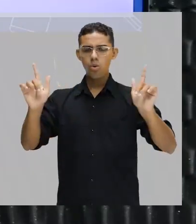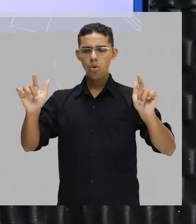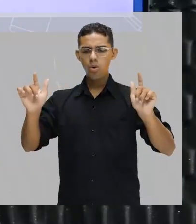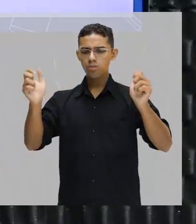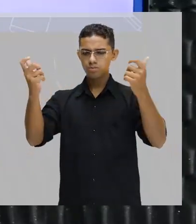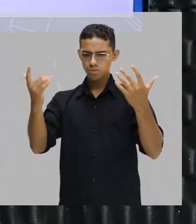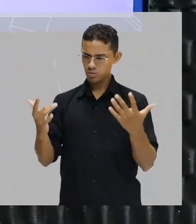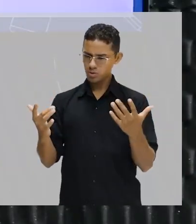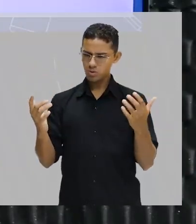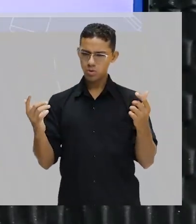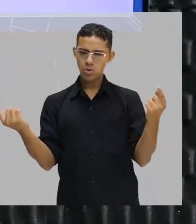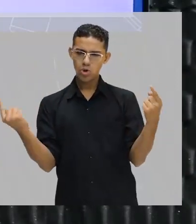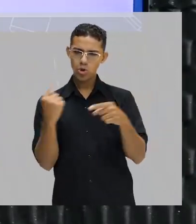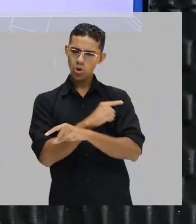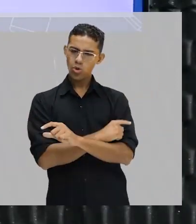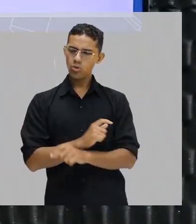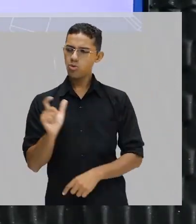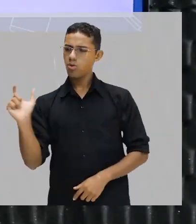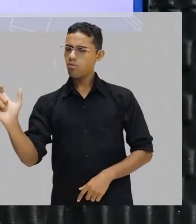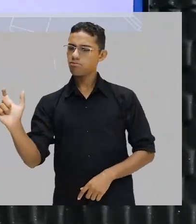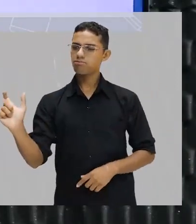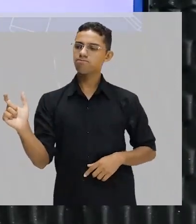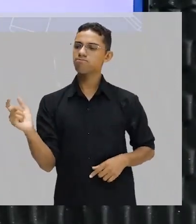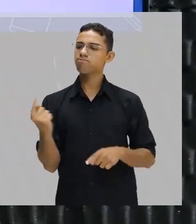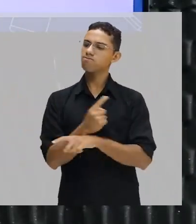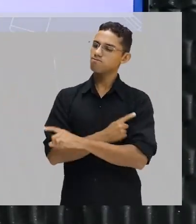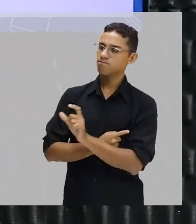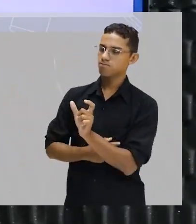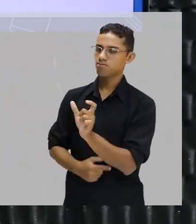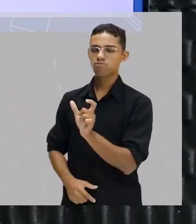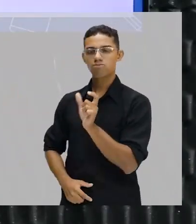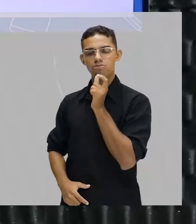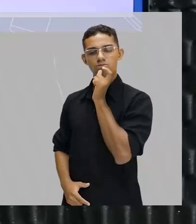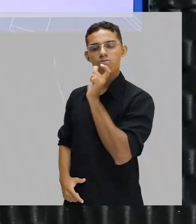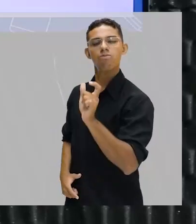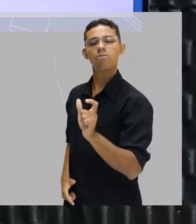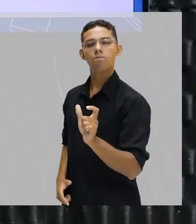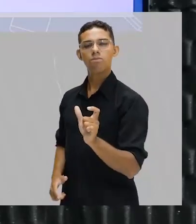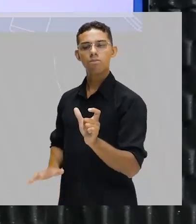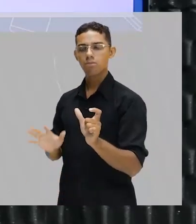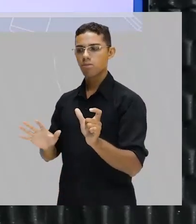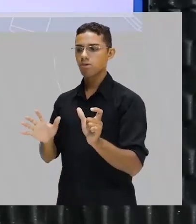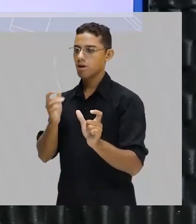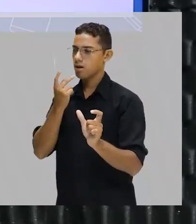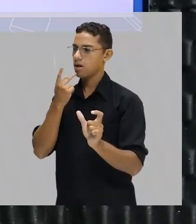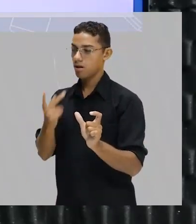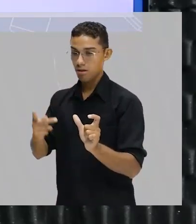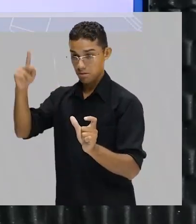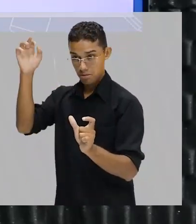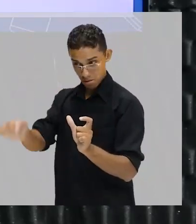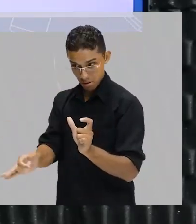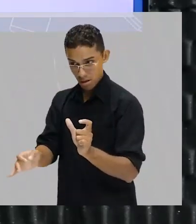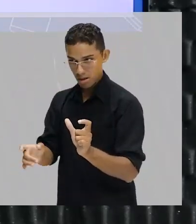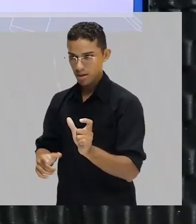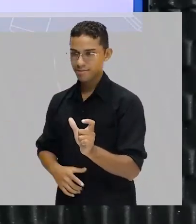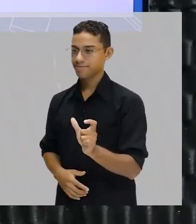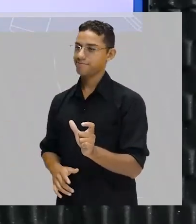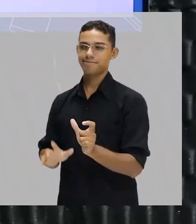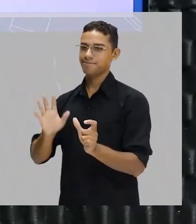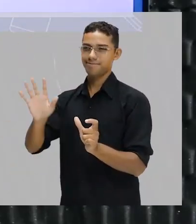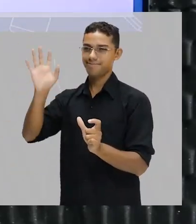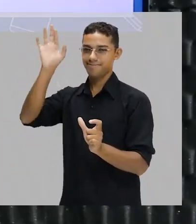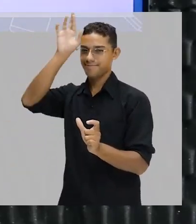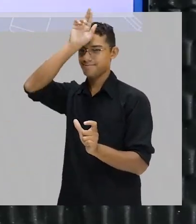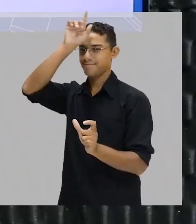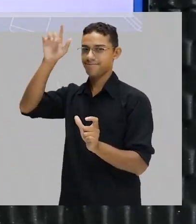de algo diferente do que se diz, né? Então, nós falamos algo, afirmamos uma coisa e, na verdade,